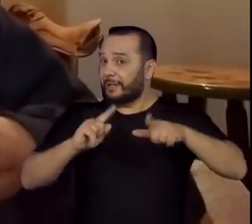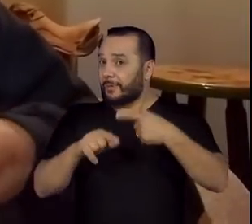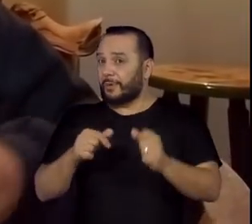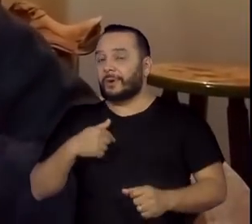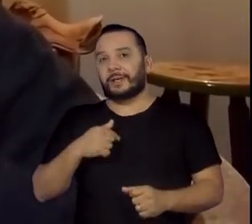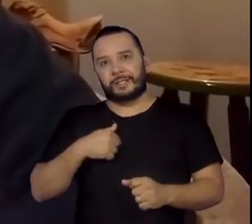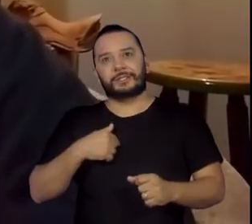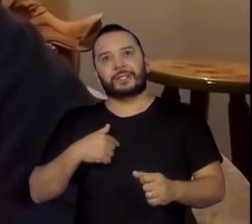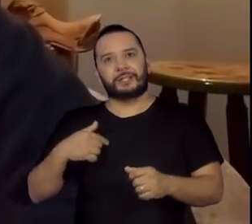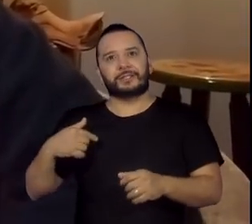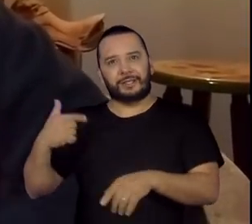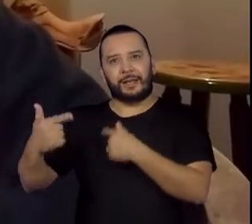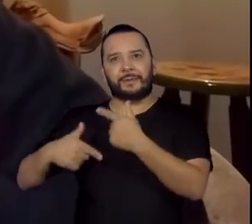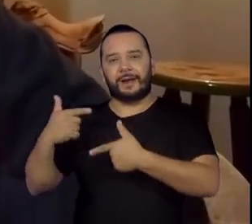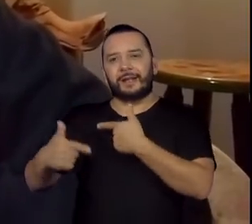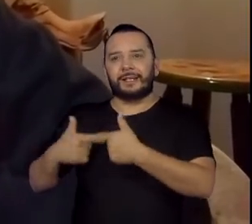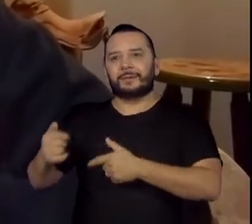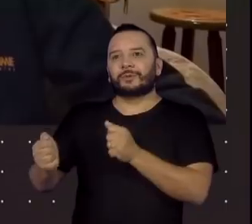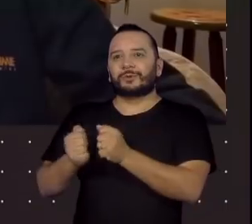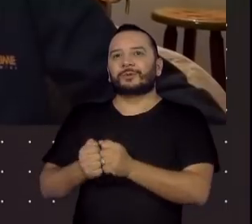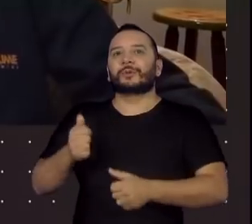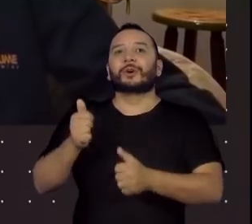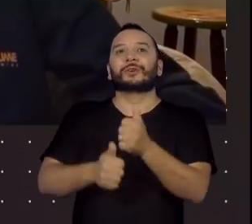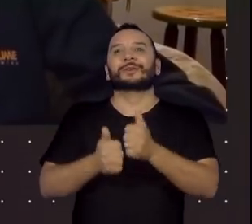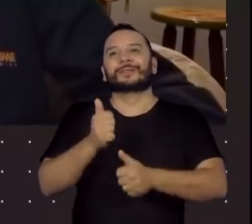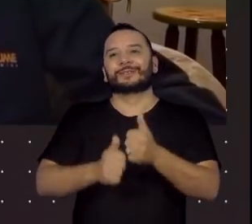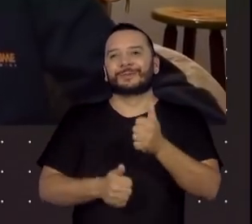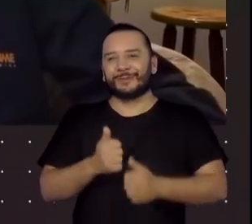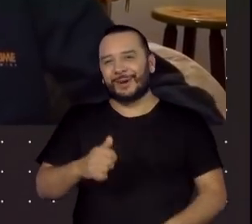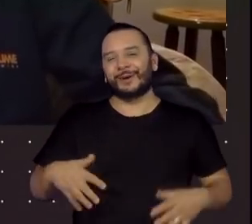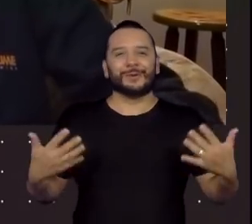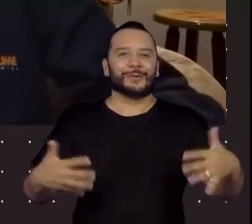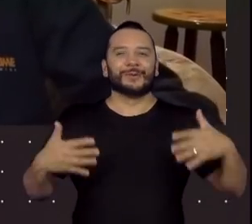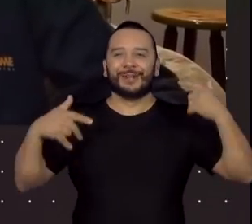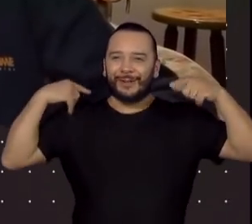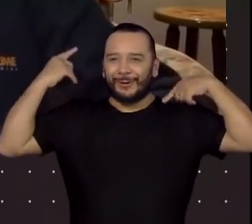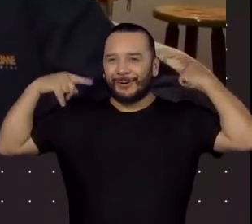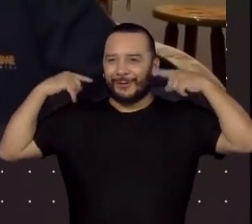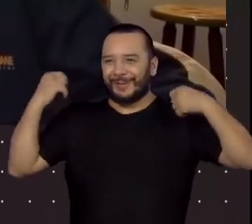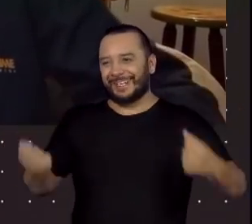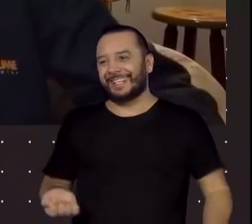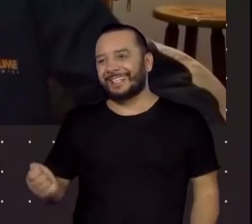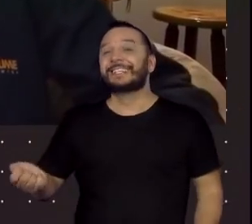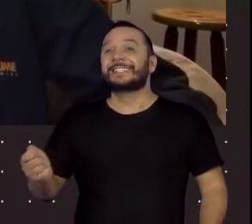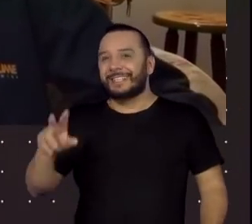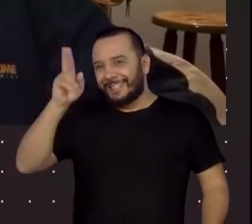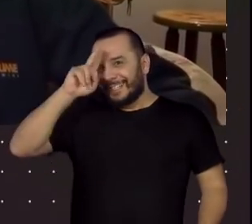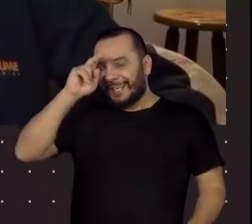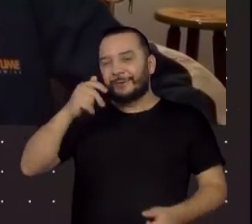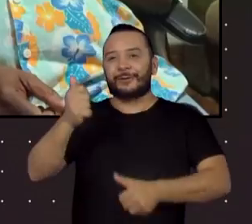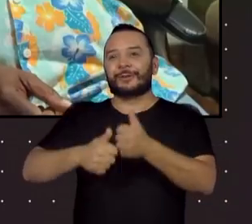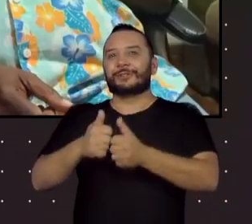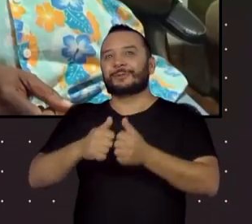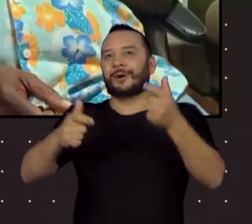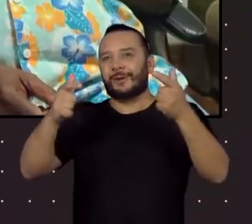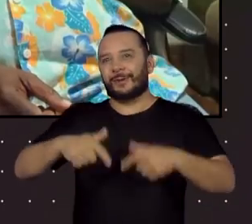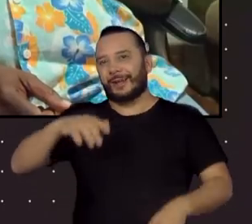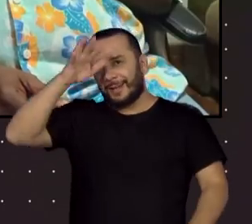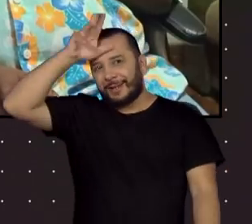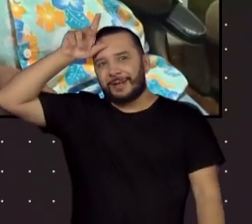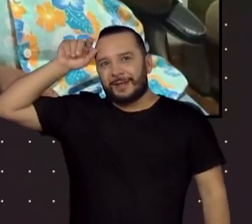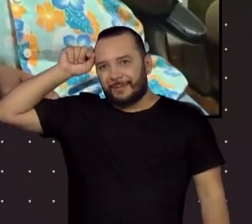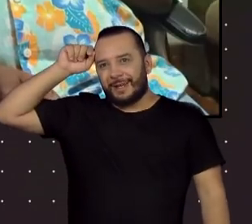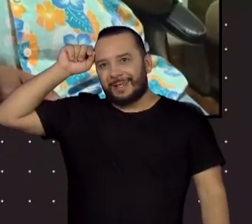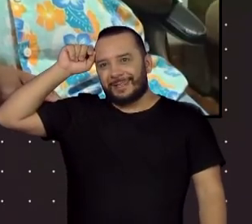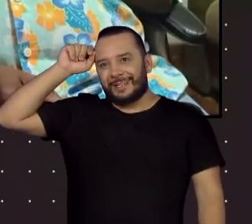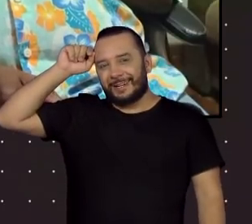nossa trajetória juntos no futebol. Era uma loucura. Eu lembro de um jogo que nós fomos fazer em Manaus. O ponta